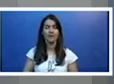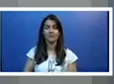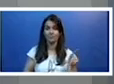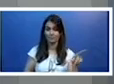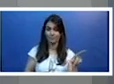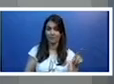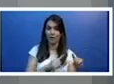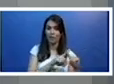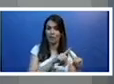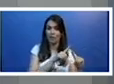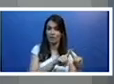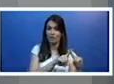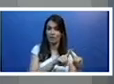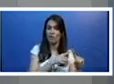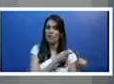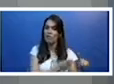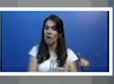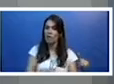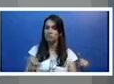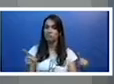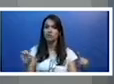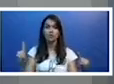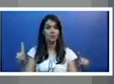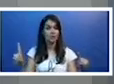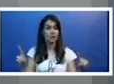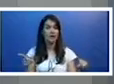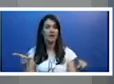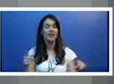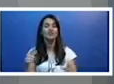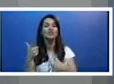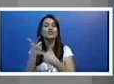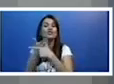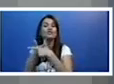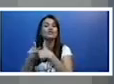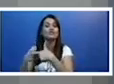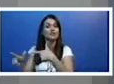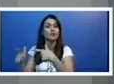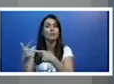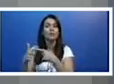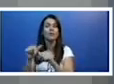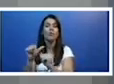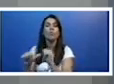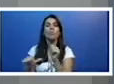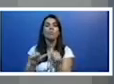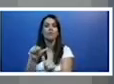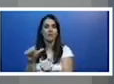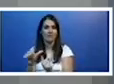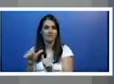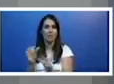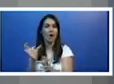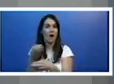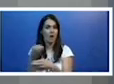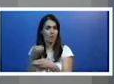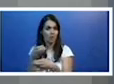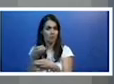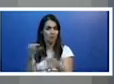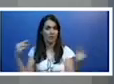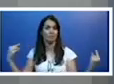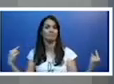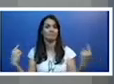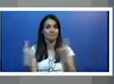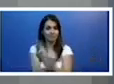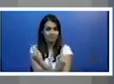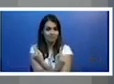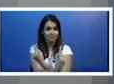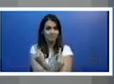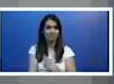para o lado direito dividindo. Porque quando eu troco de lado, eu troco a conta. Eu inverto a conta.